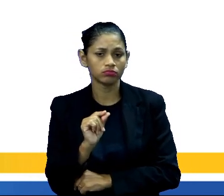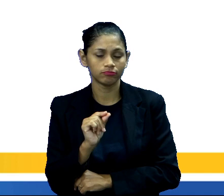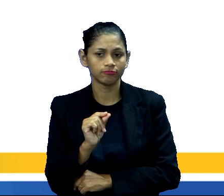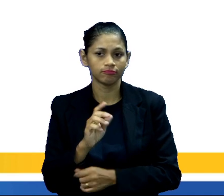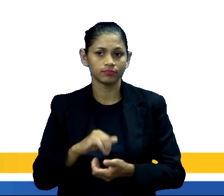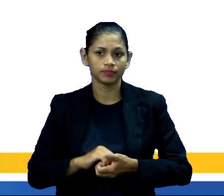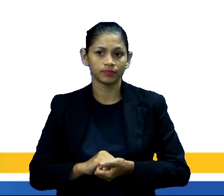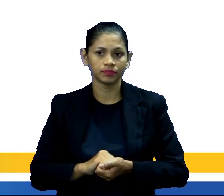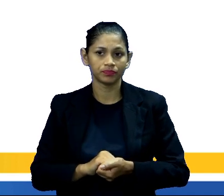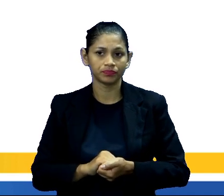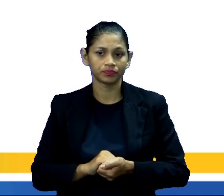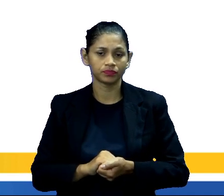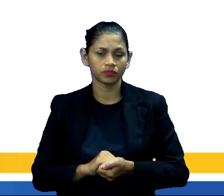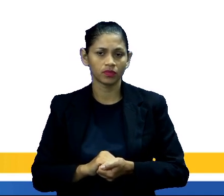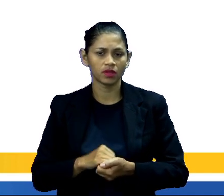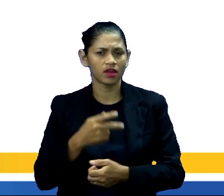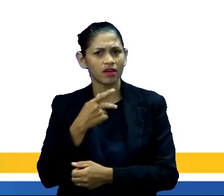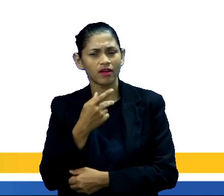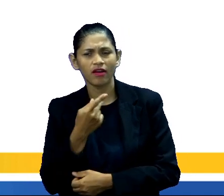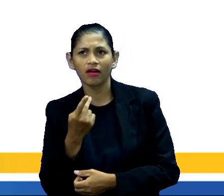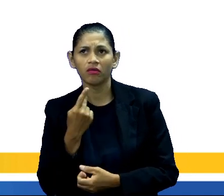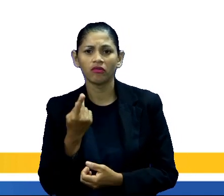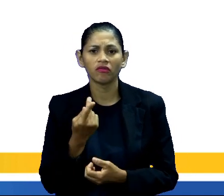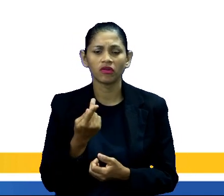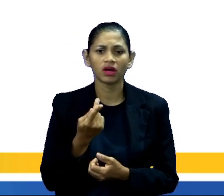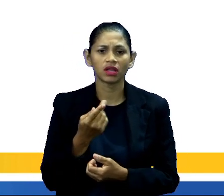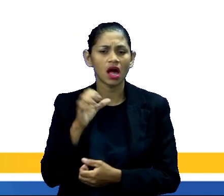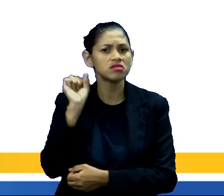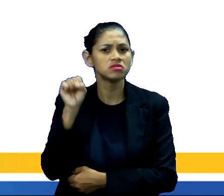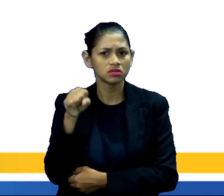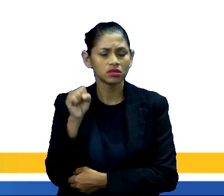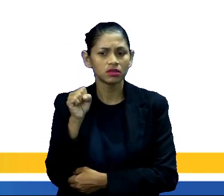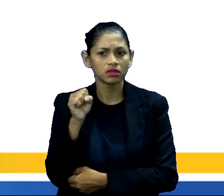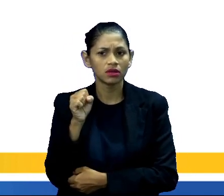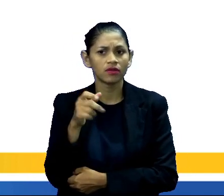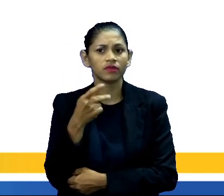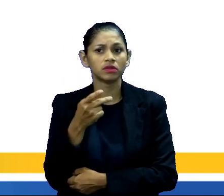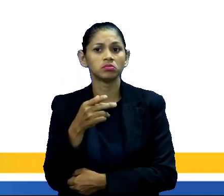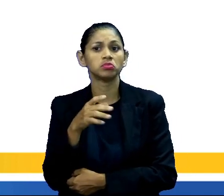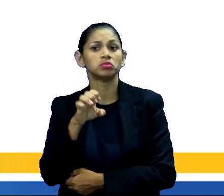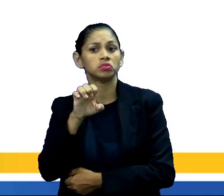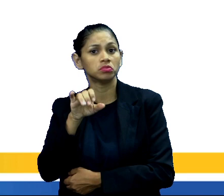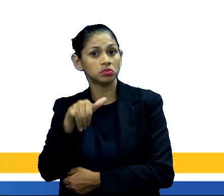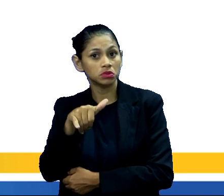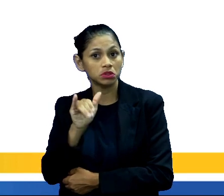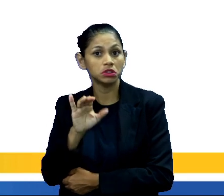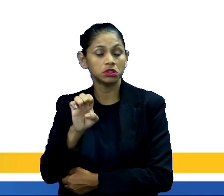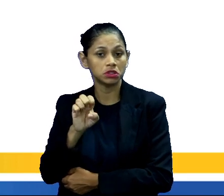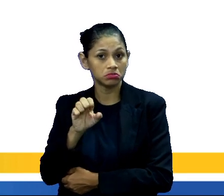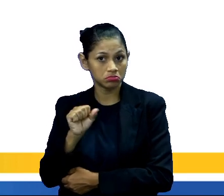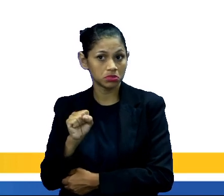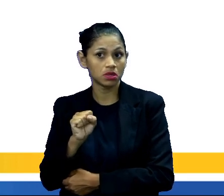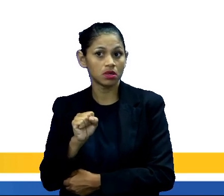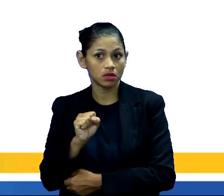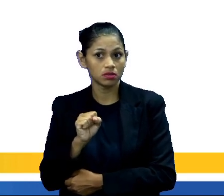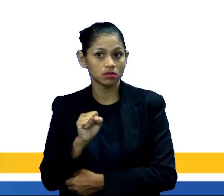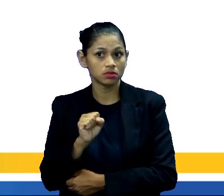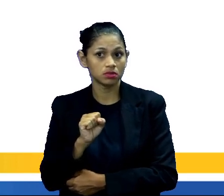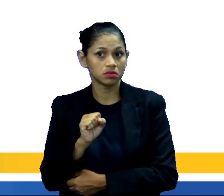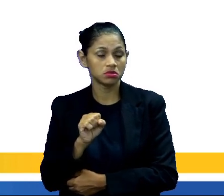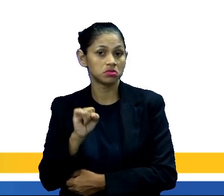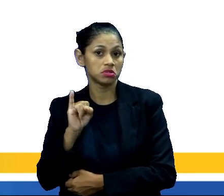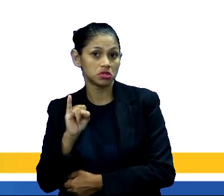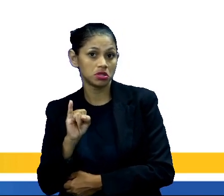frases, ok? Se você quiser dizer que sim, você vai dizer yes, I did, né? No caso ali, se você jogou